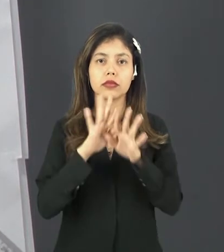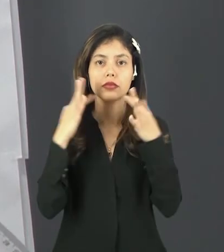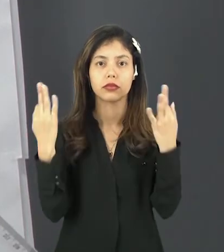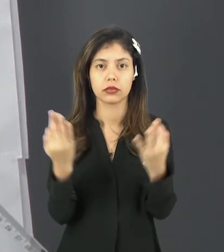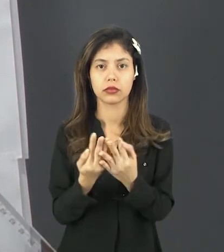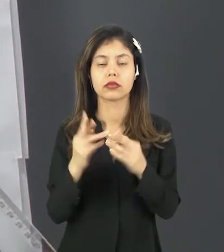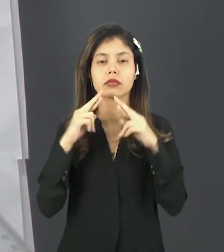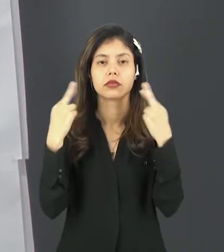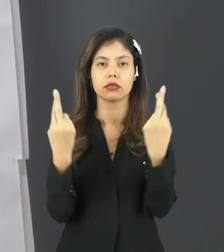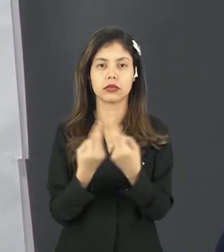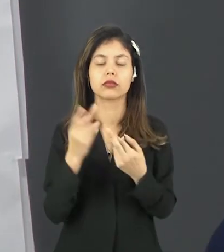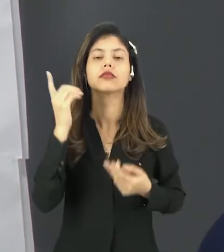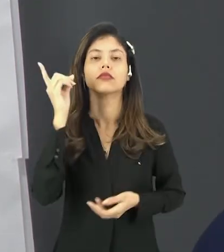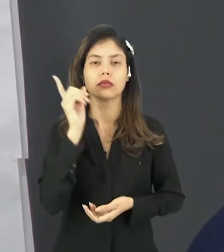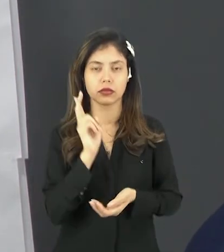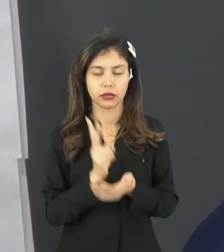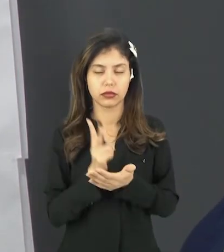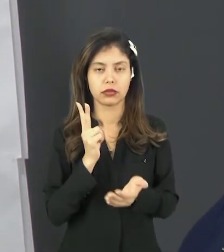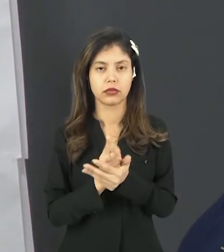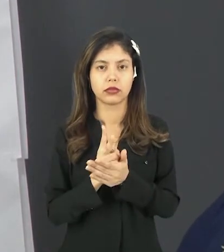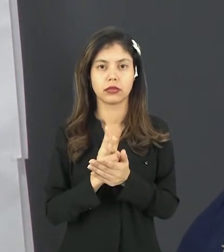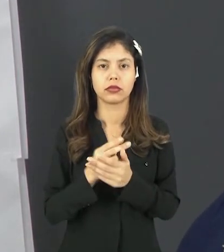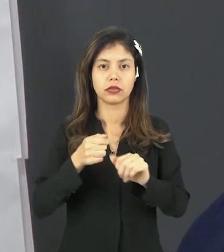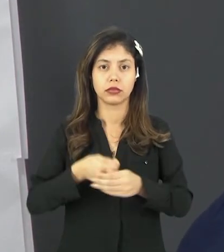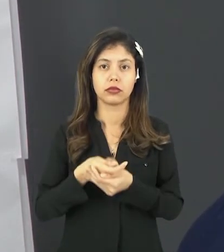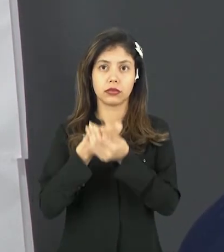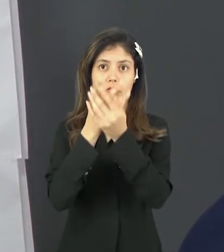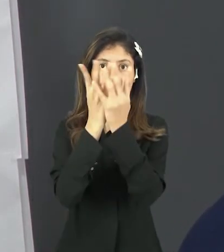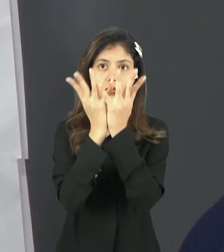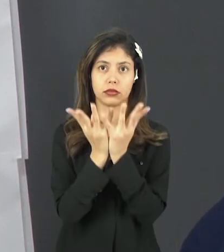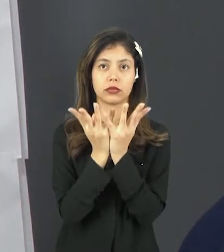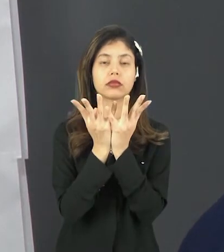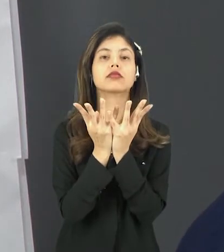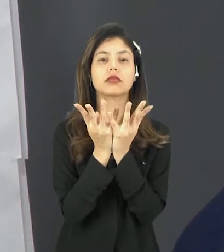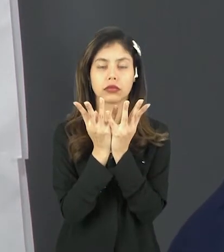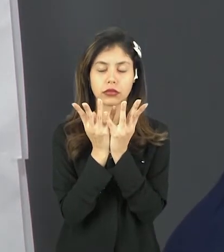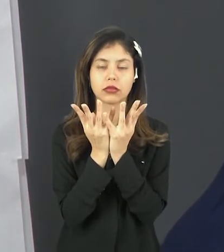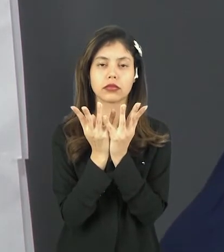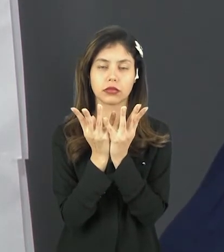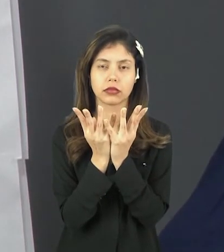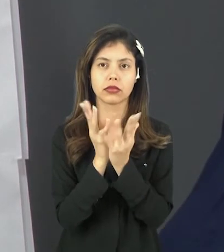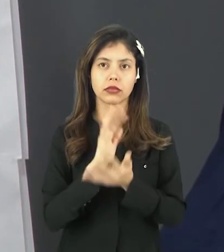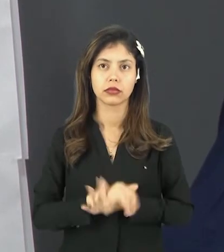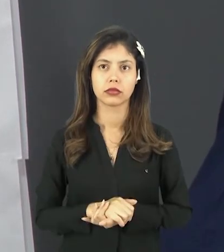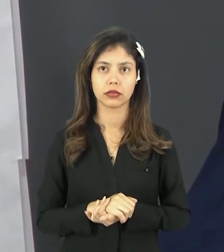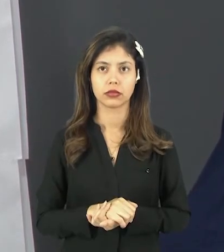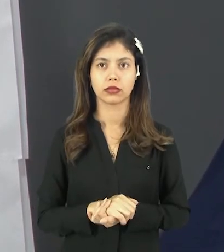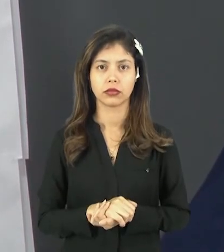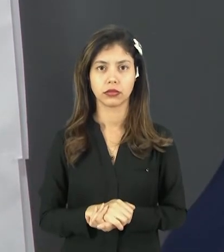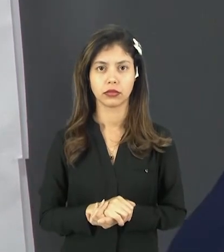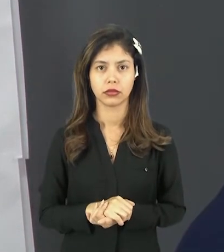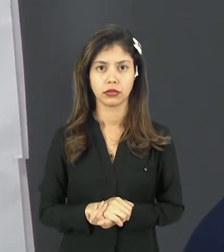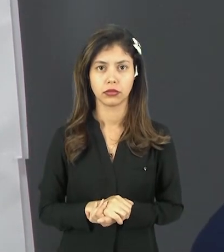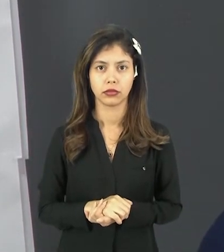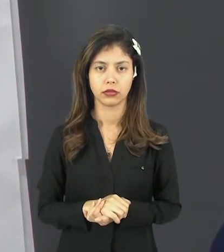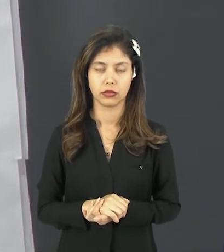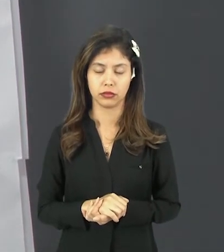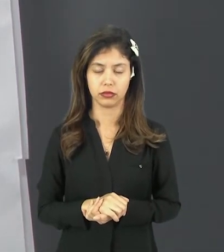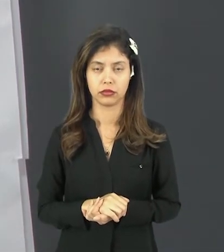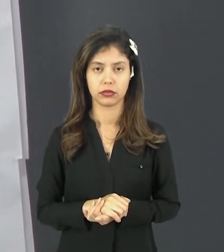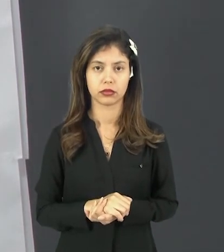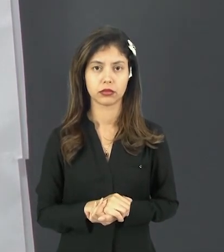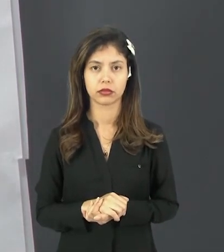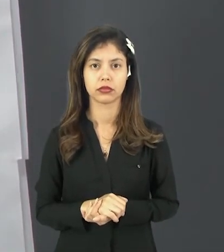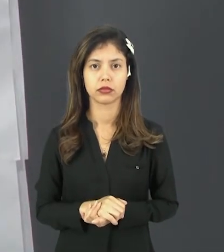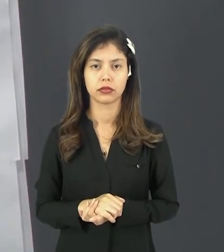se reúne todos os domingos para jogar buraco. Se eu não me engano, é um jogo que tem com baralho,